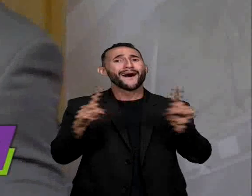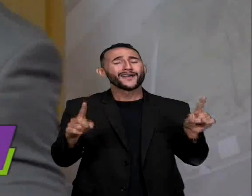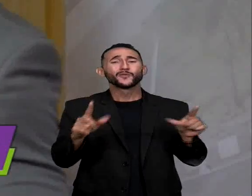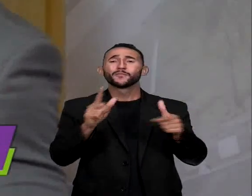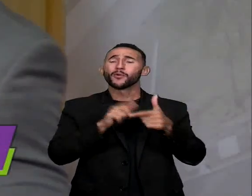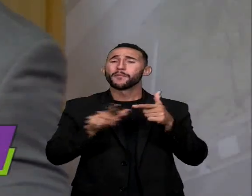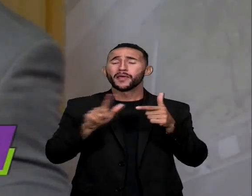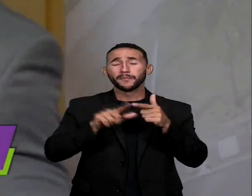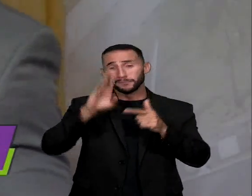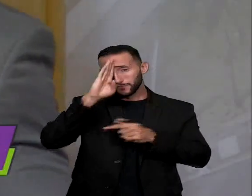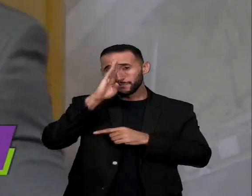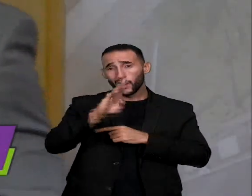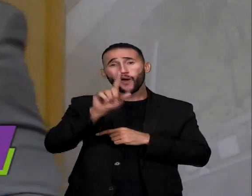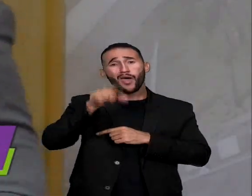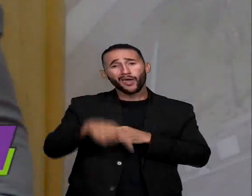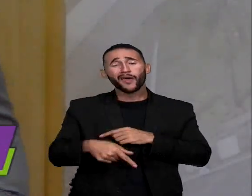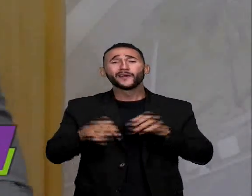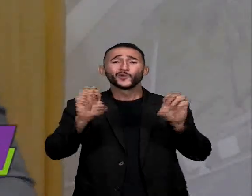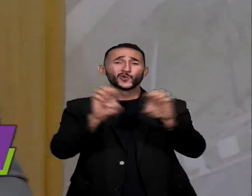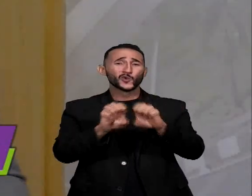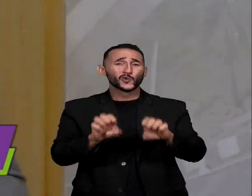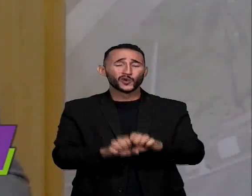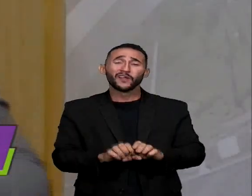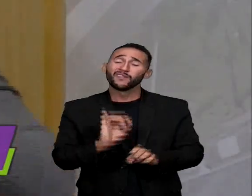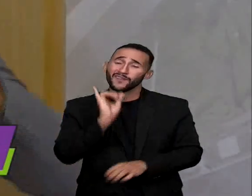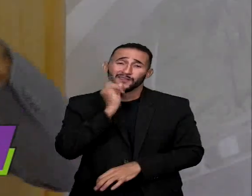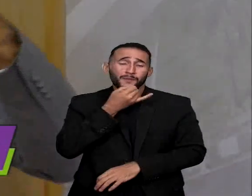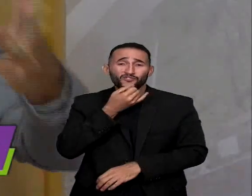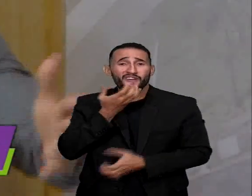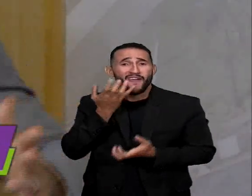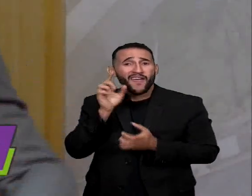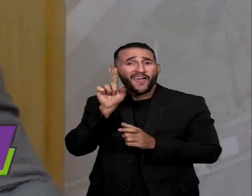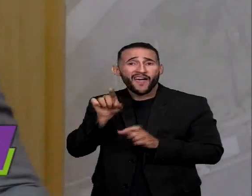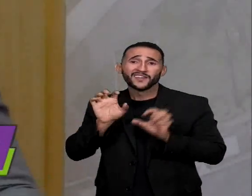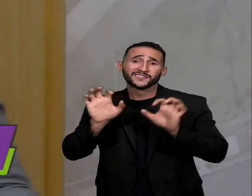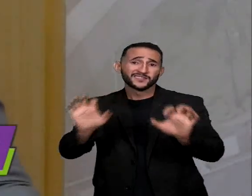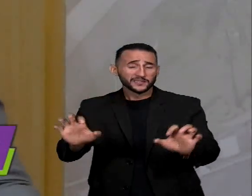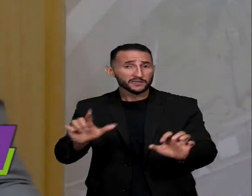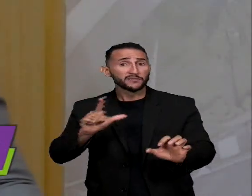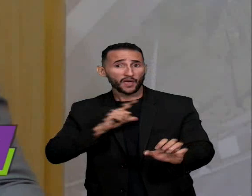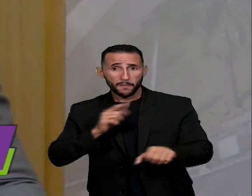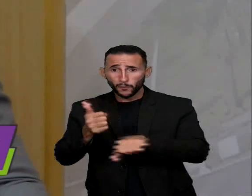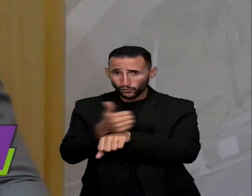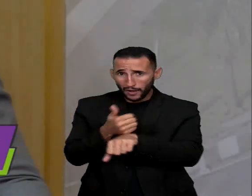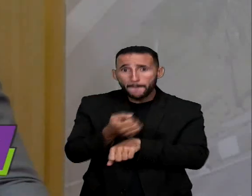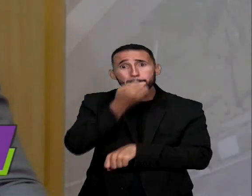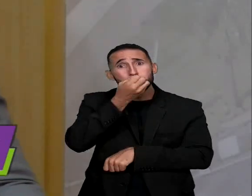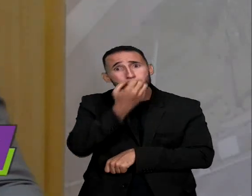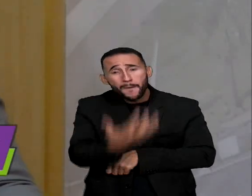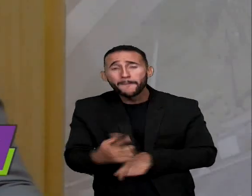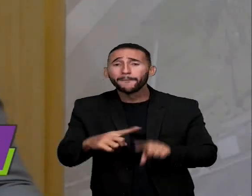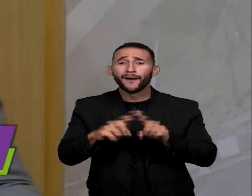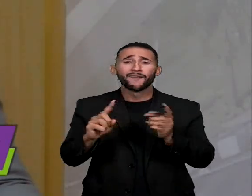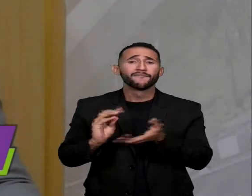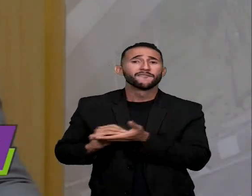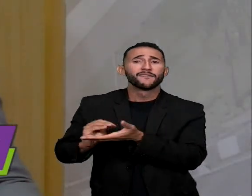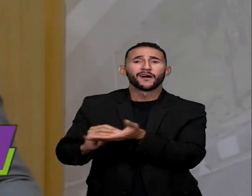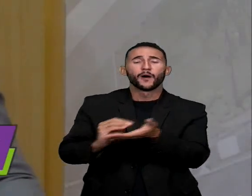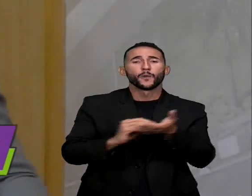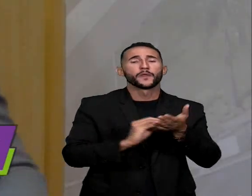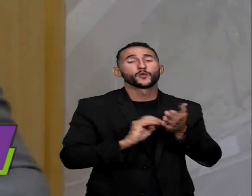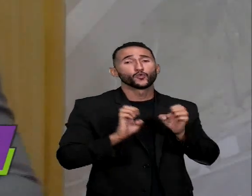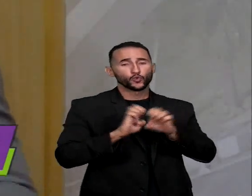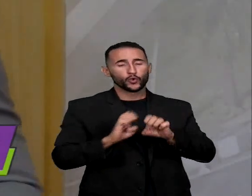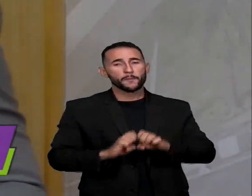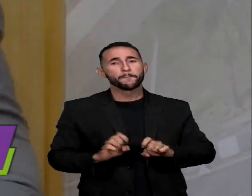é compatível hoje em felizmente com os excelentes profissionais que a gente tem lá e a gente quer que as mães